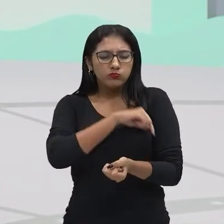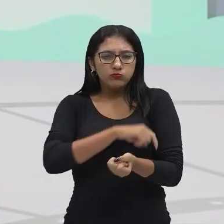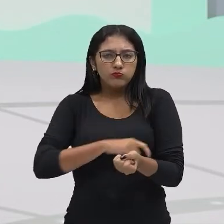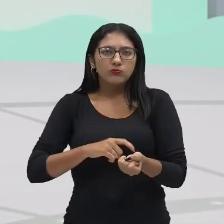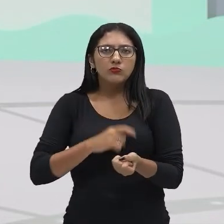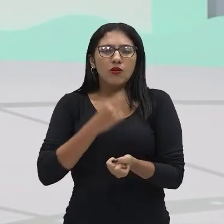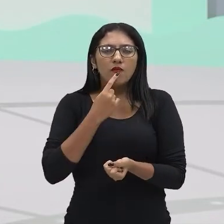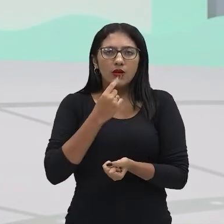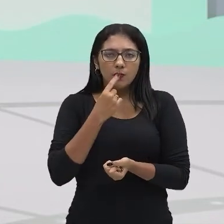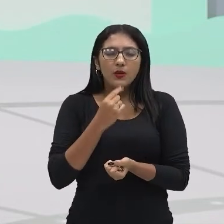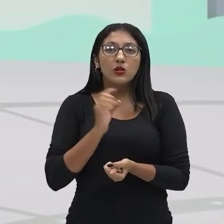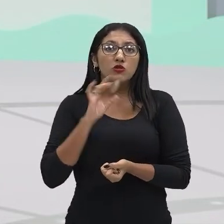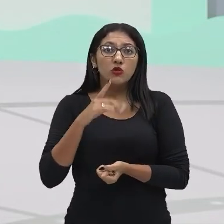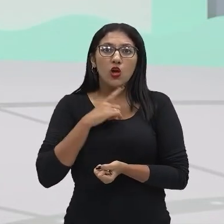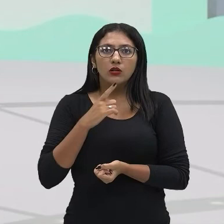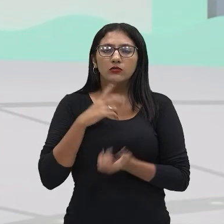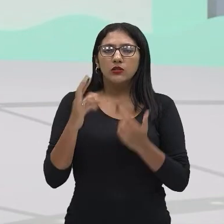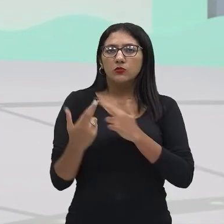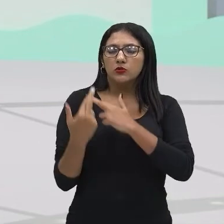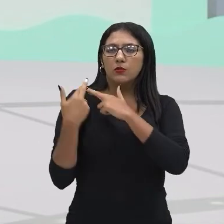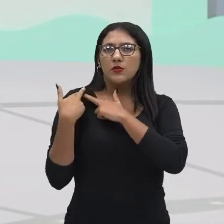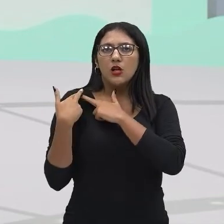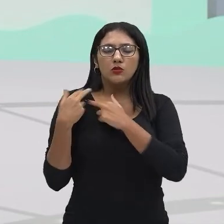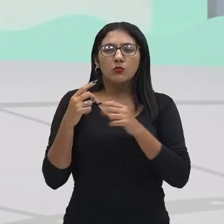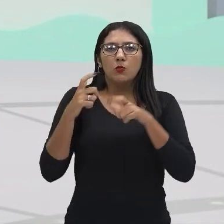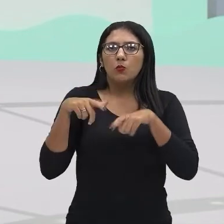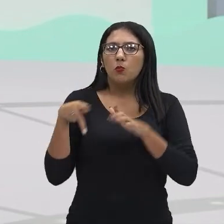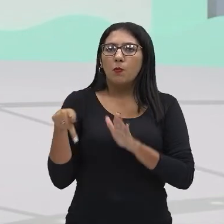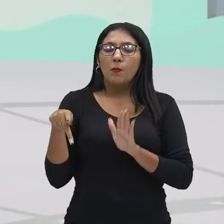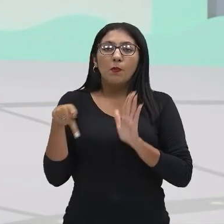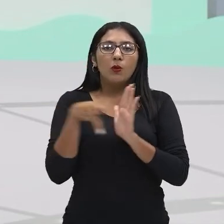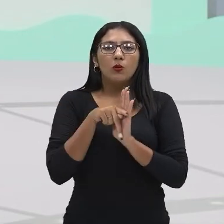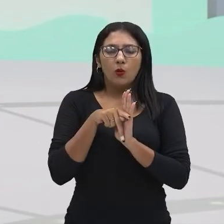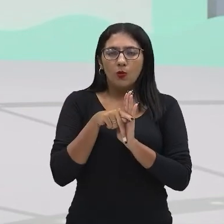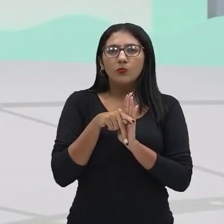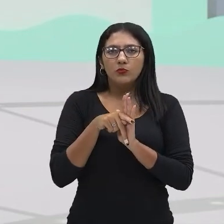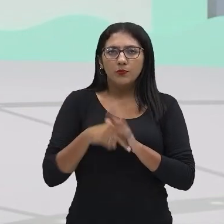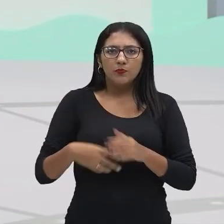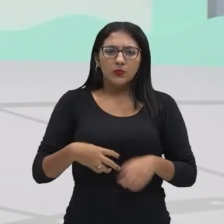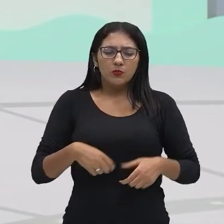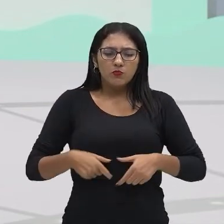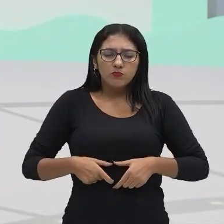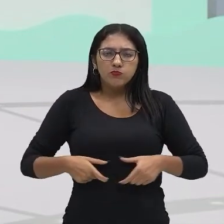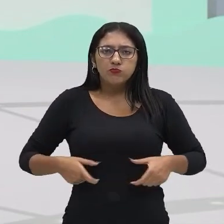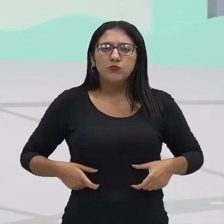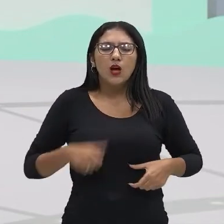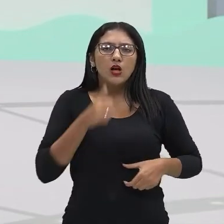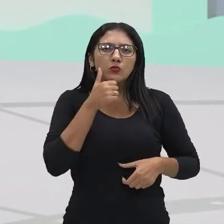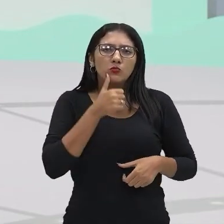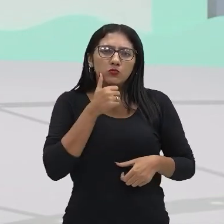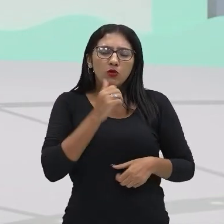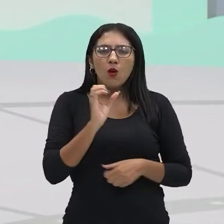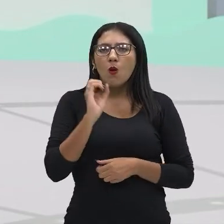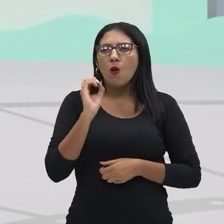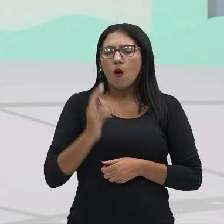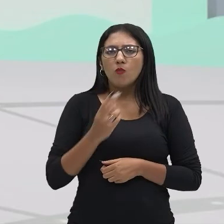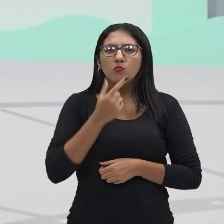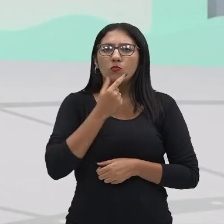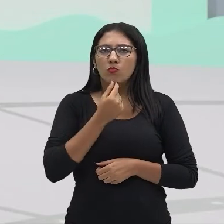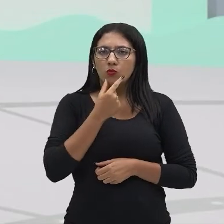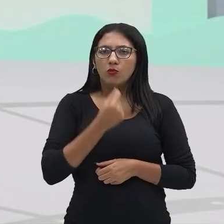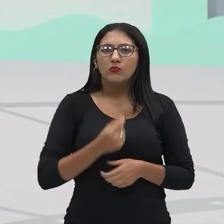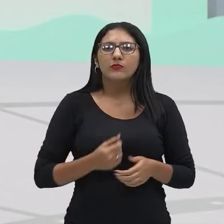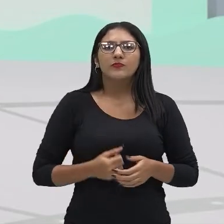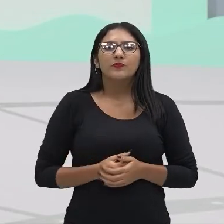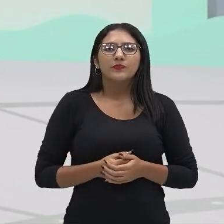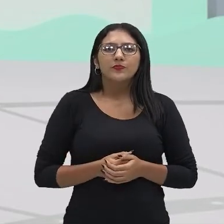corpo, mas eles só vão atuar na célula ou no órgão para o qual eles foram determinados.